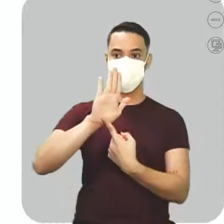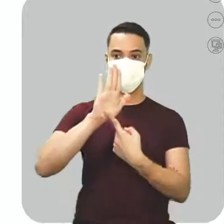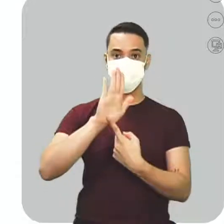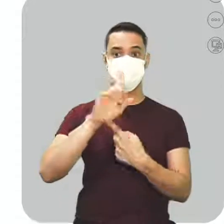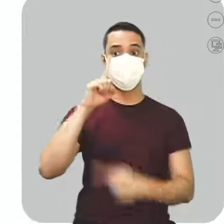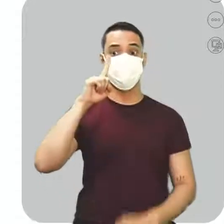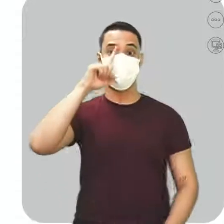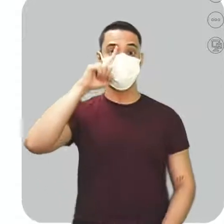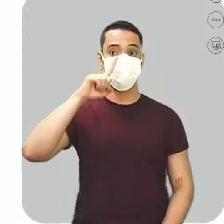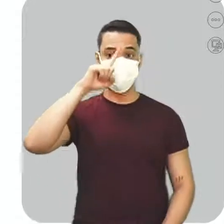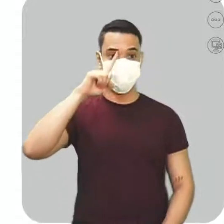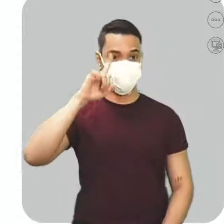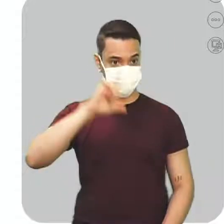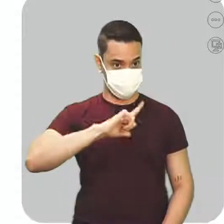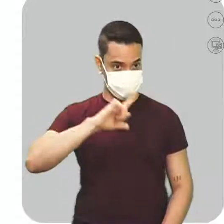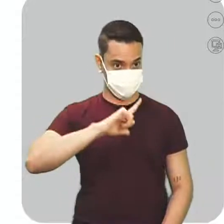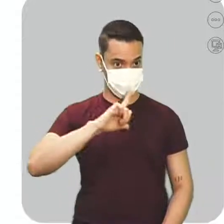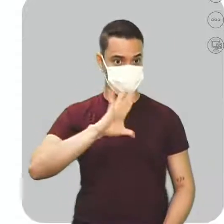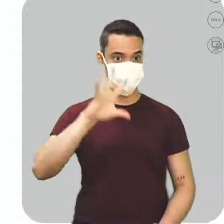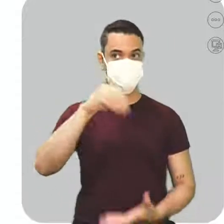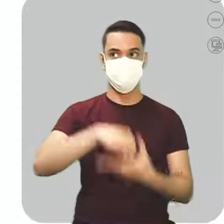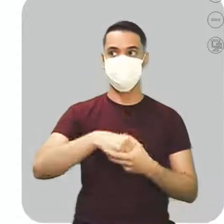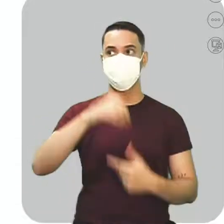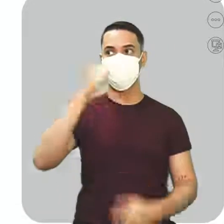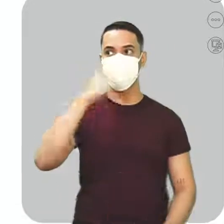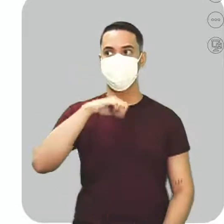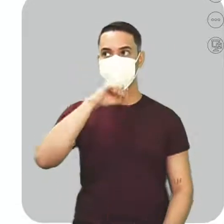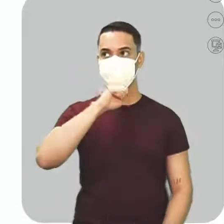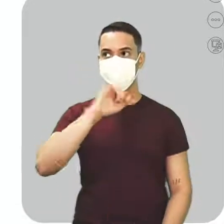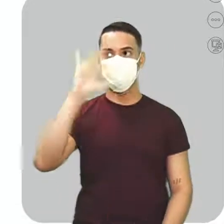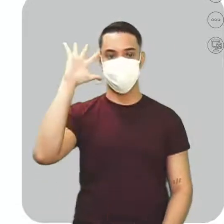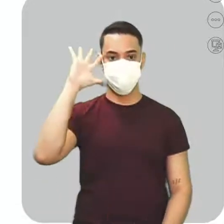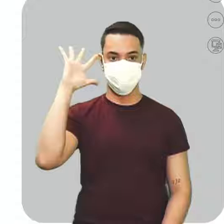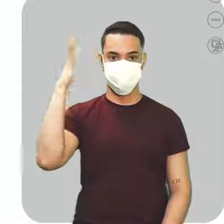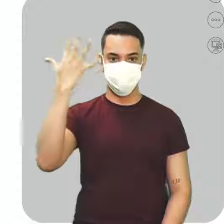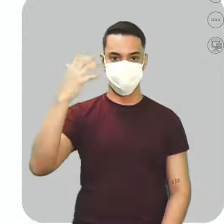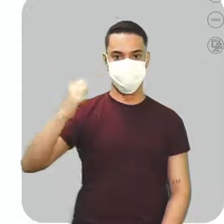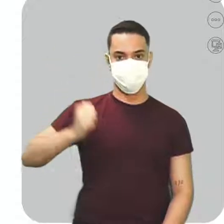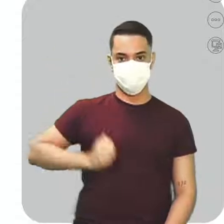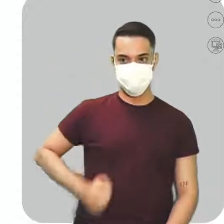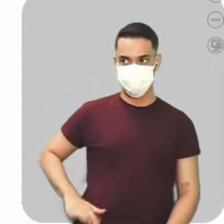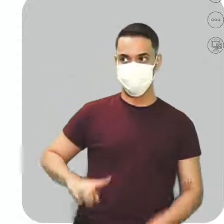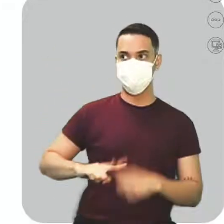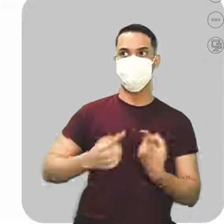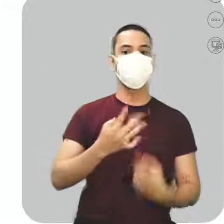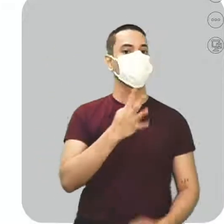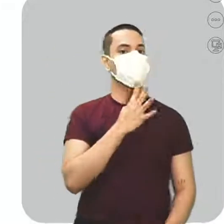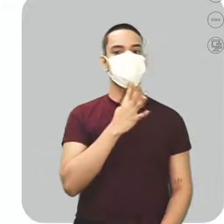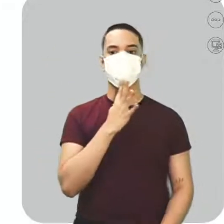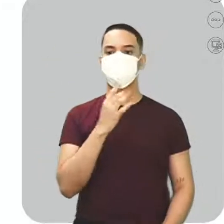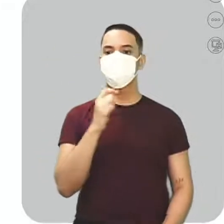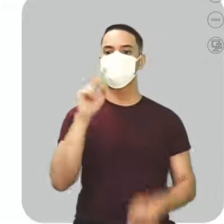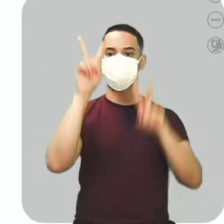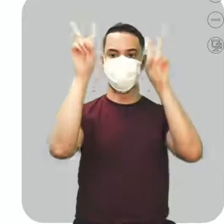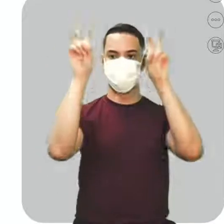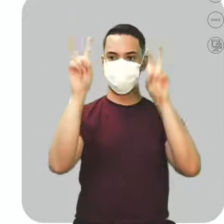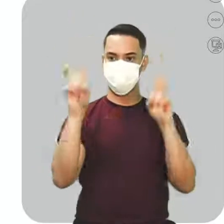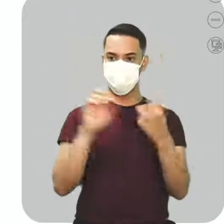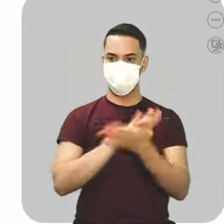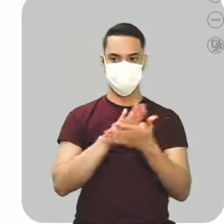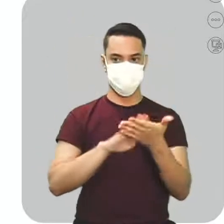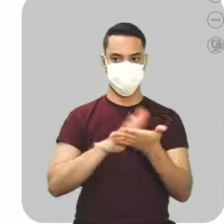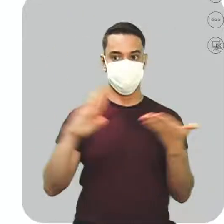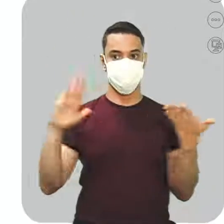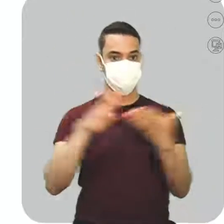risco que corre as mães de realizar os abortos sem conhecimento sobre o assunto. Em